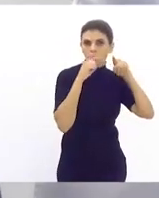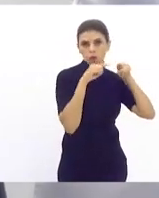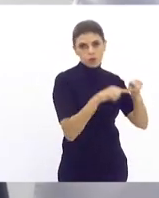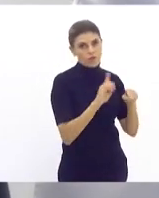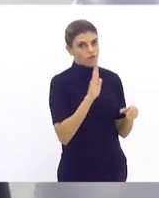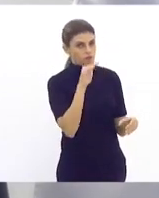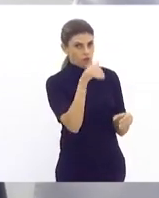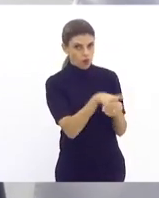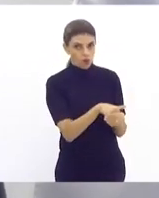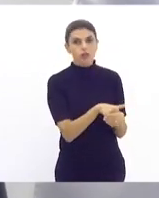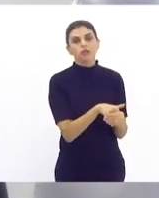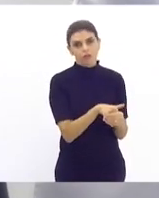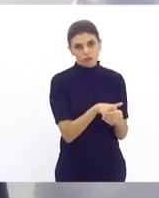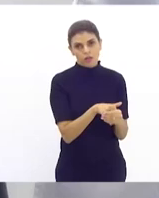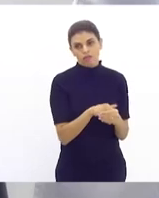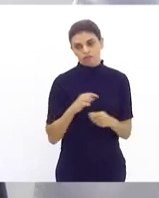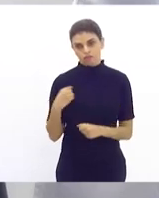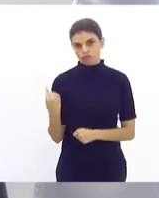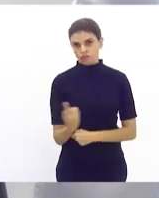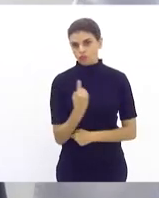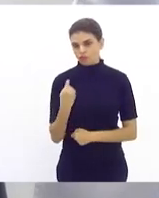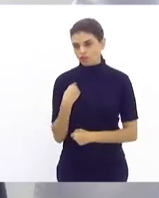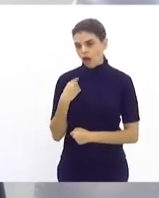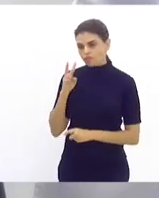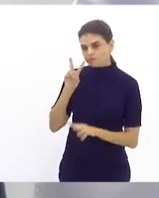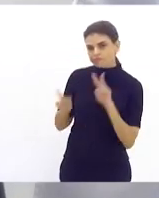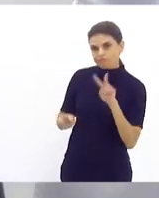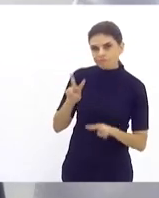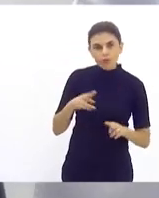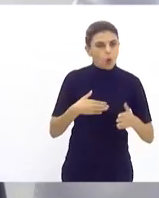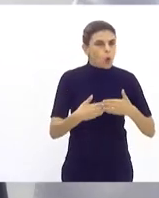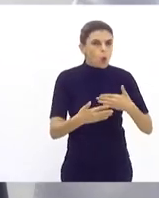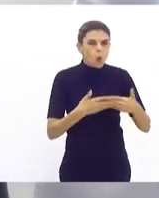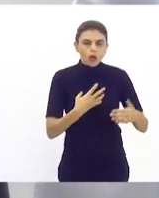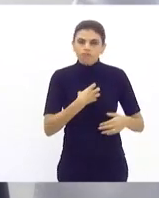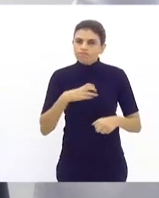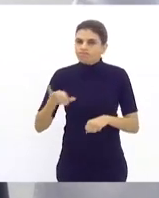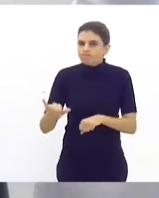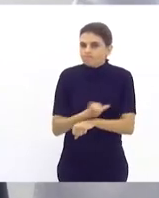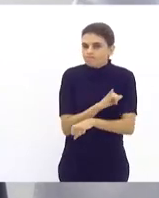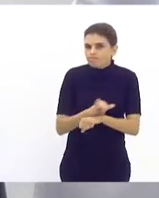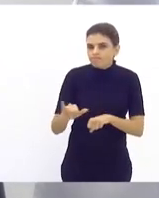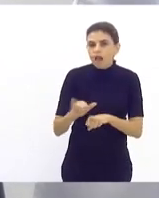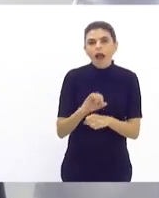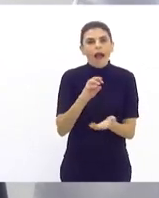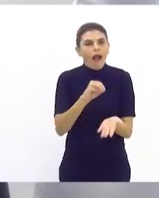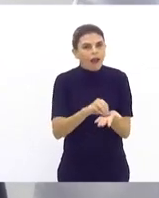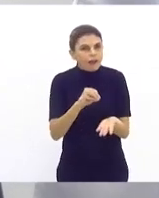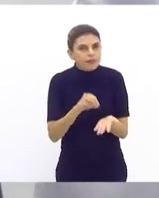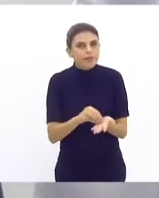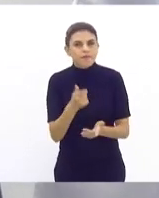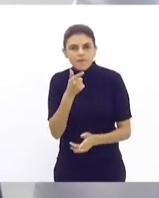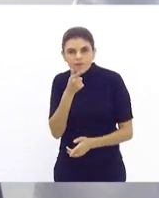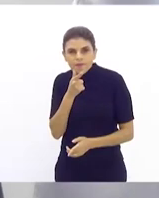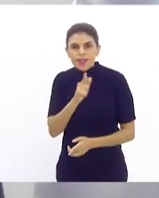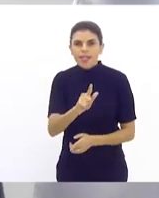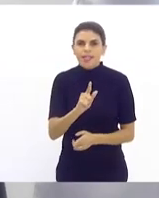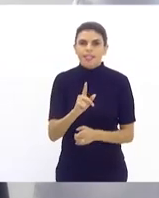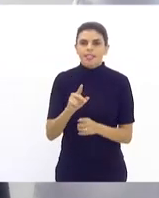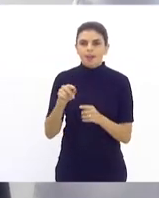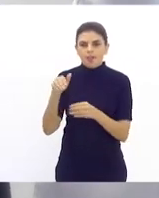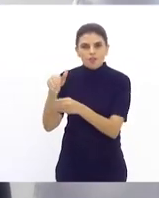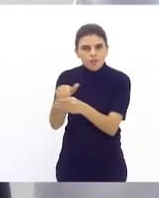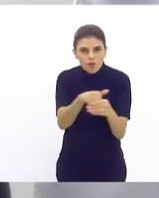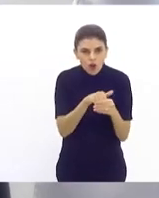a votação, o voto divergente, deputada Célia. Mas, de qualquer forma, ainda que seja vencedor o voto da deputada Célia